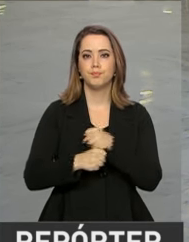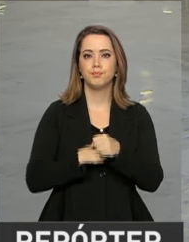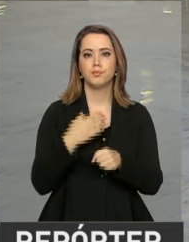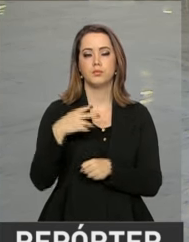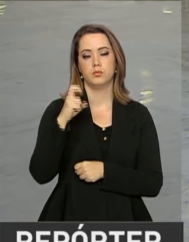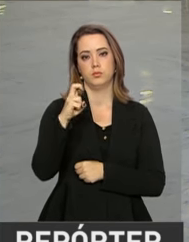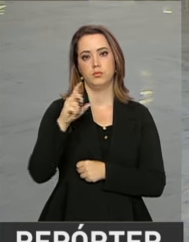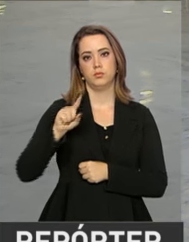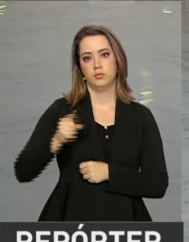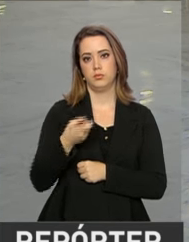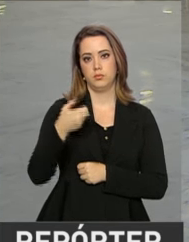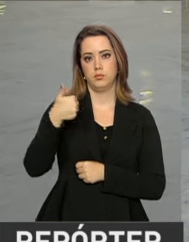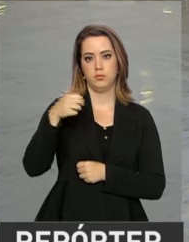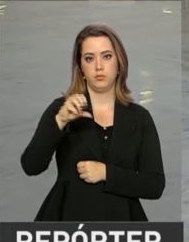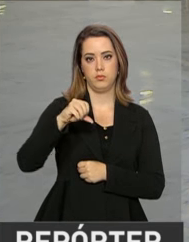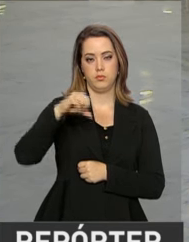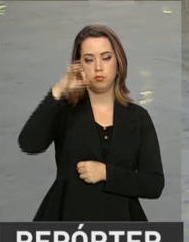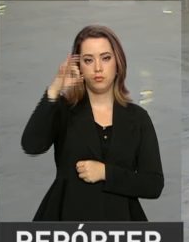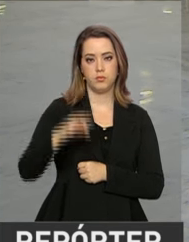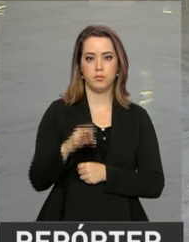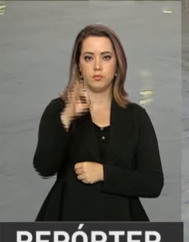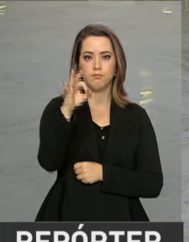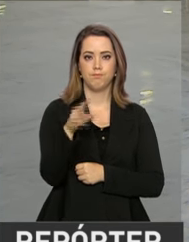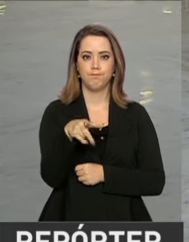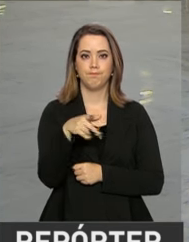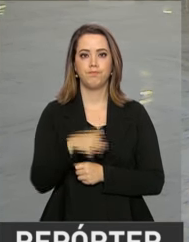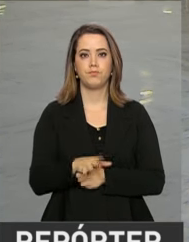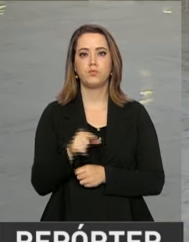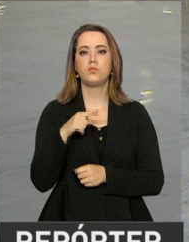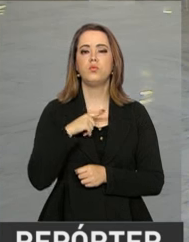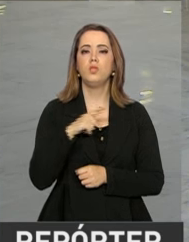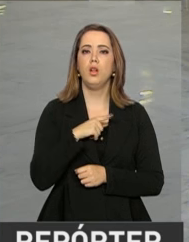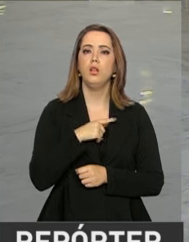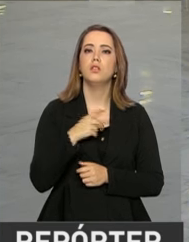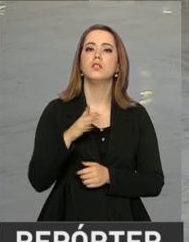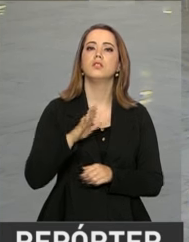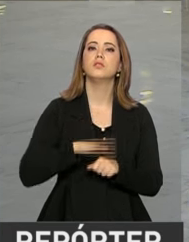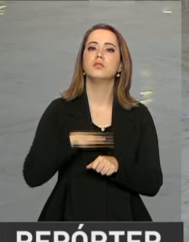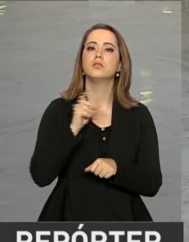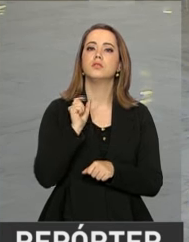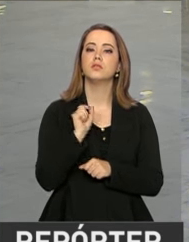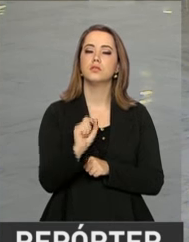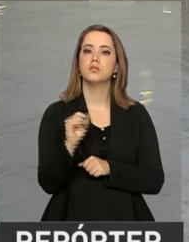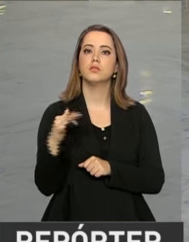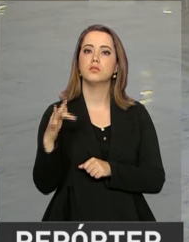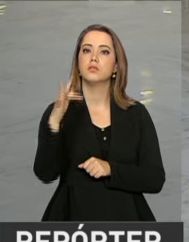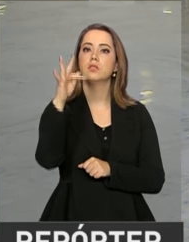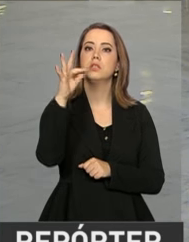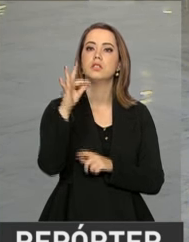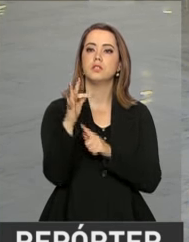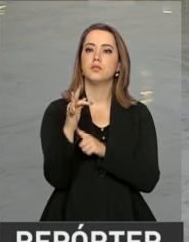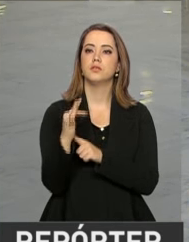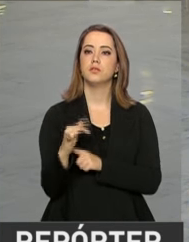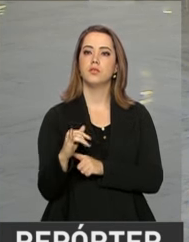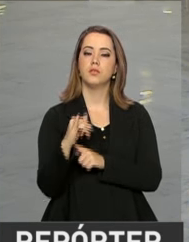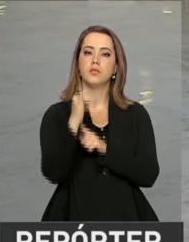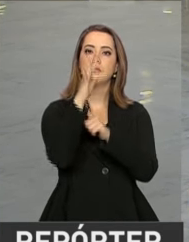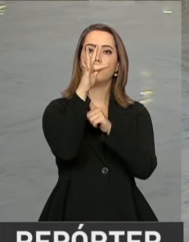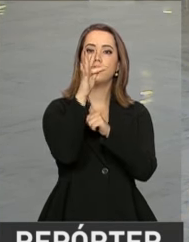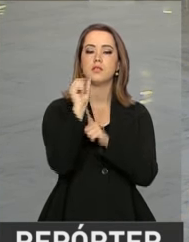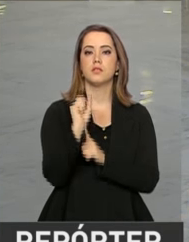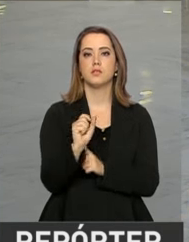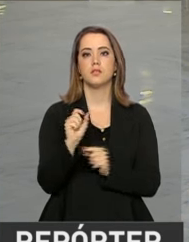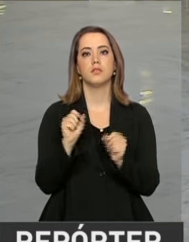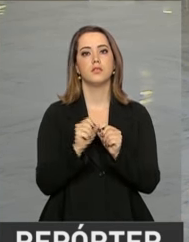de 5,19%. O que mais pressionou aí nessa inflação foram alimentos e bebidas. Entre eles, o que mais